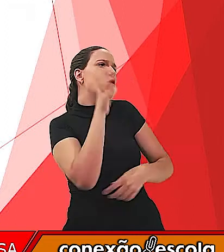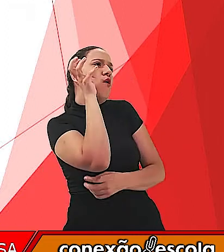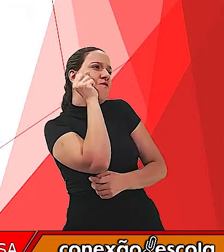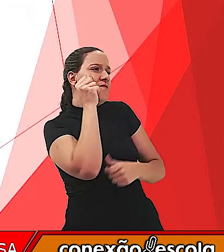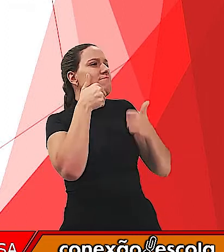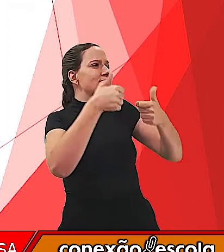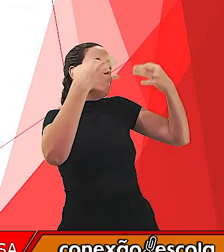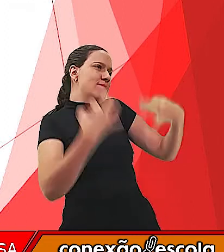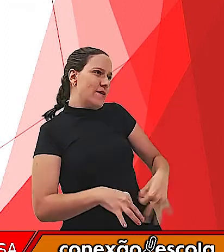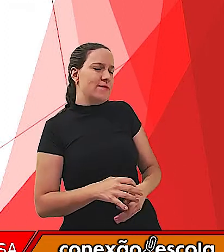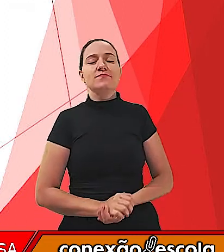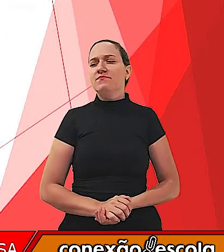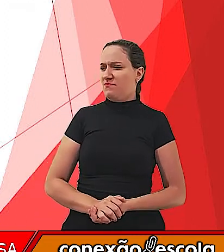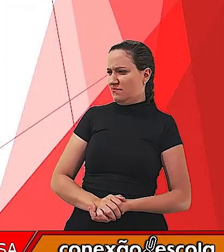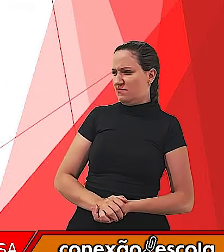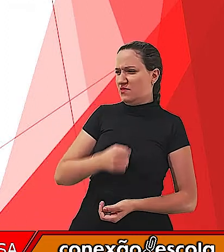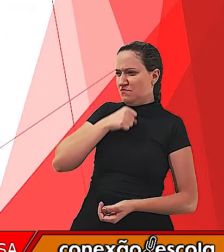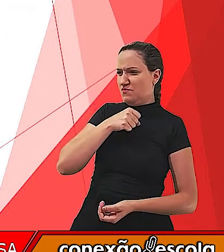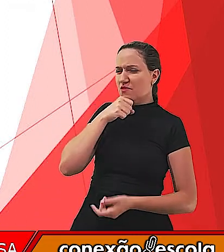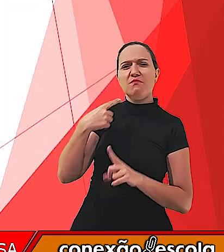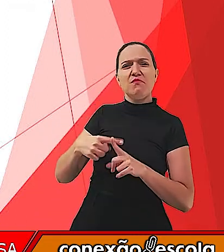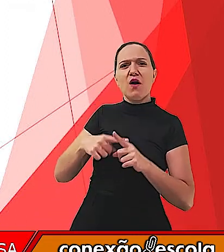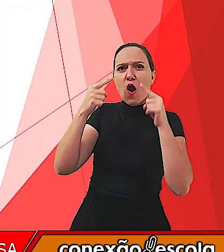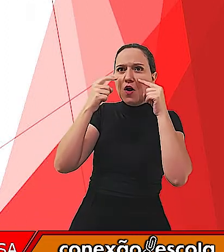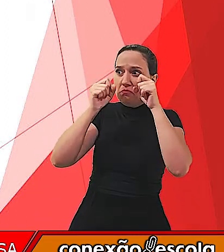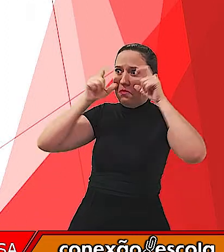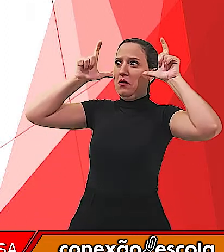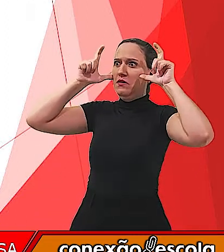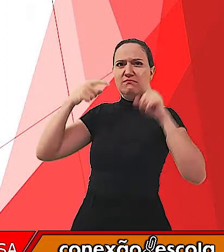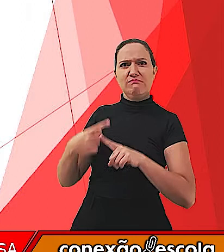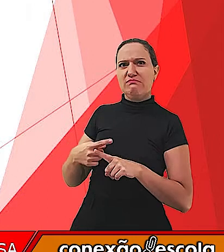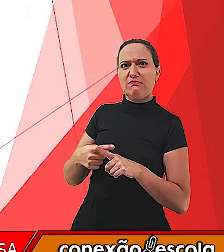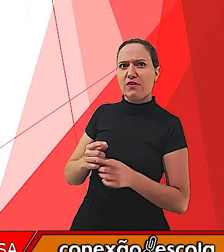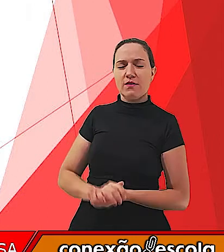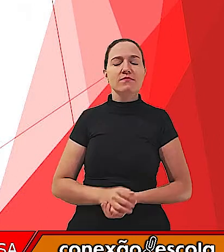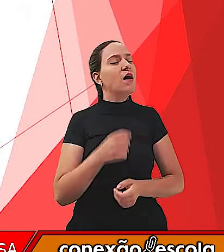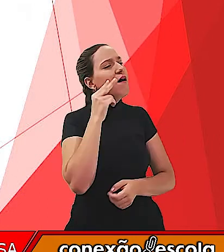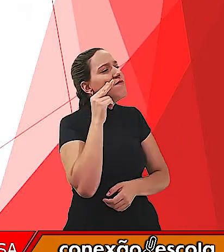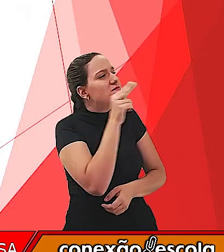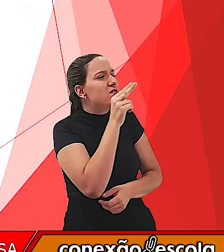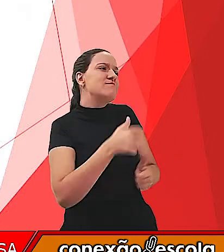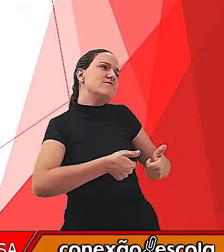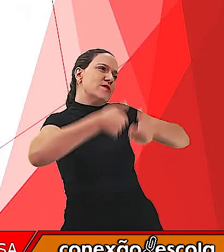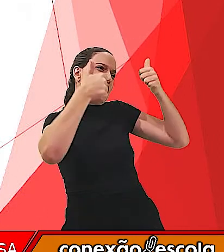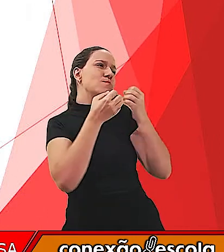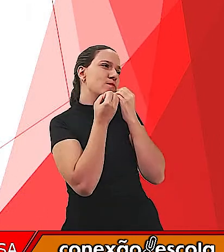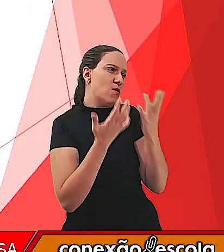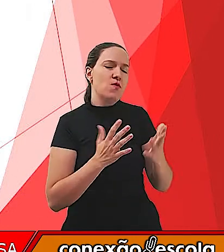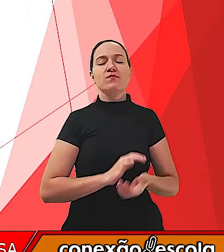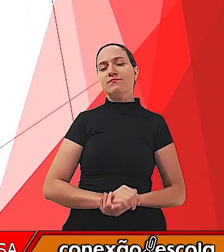melhor." "Vovó, para que esses olhos tão grandes?" "É para te ver melhor."